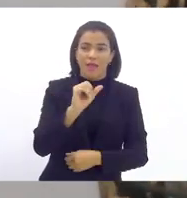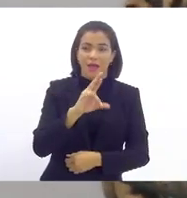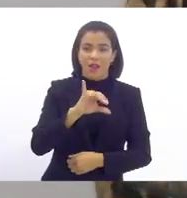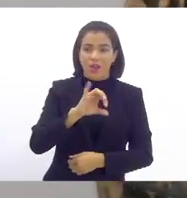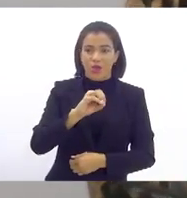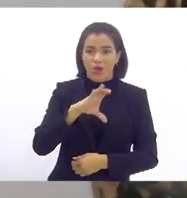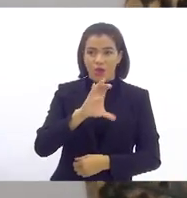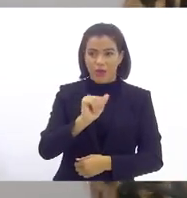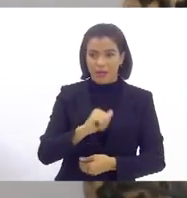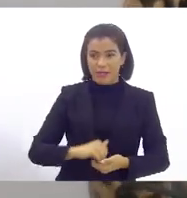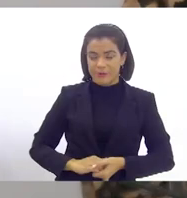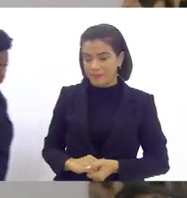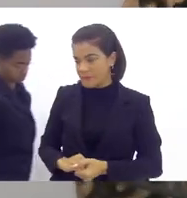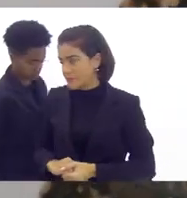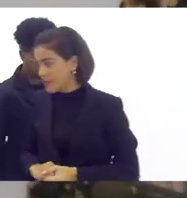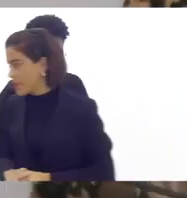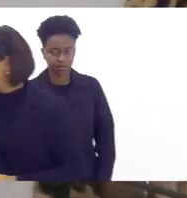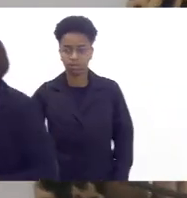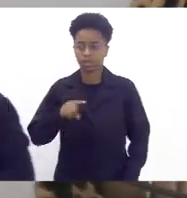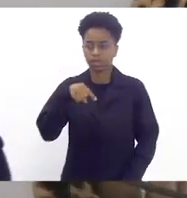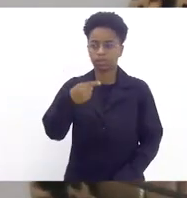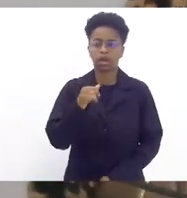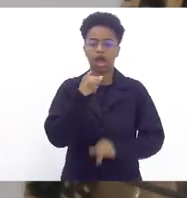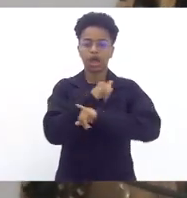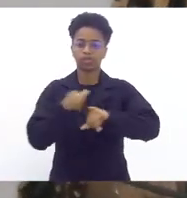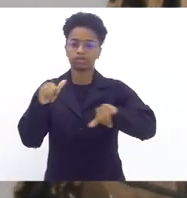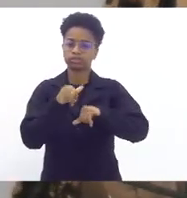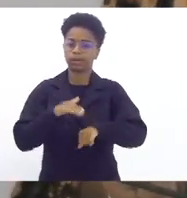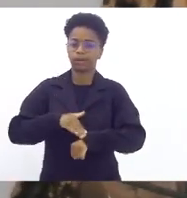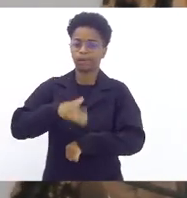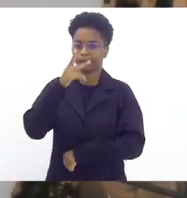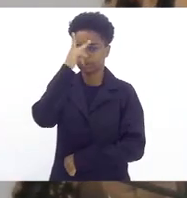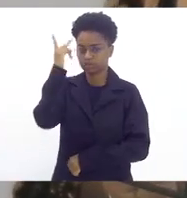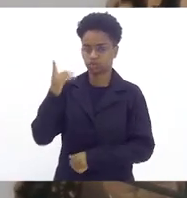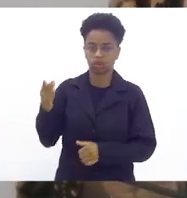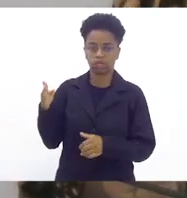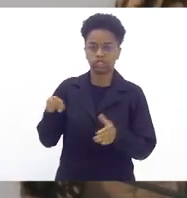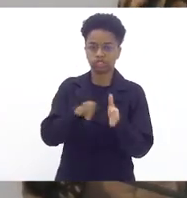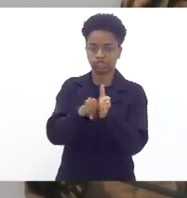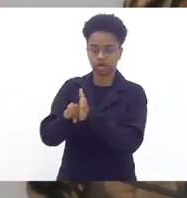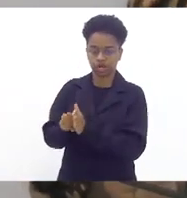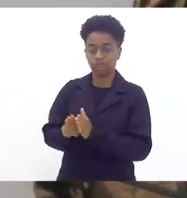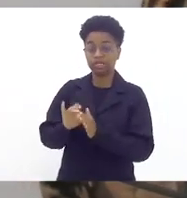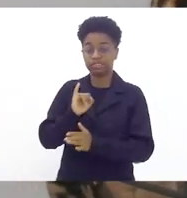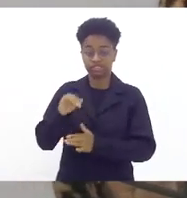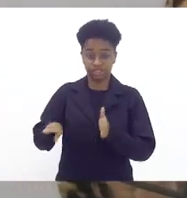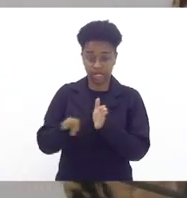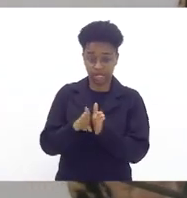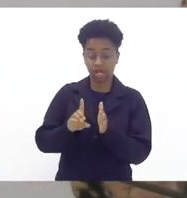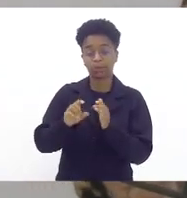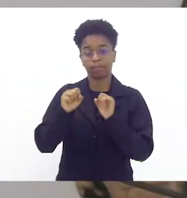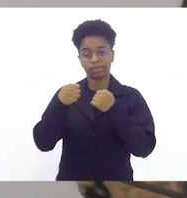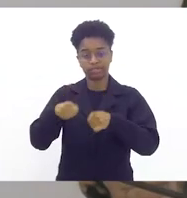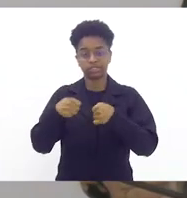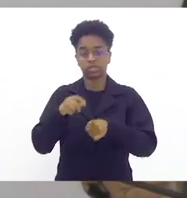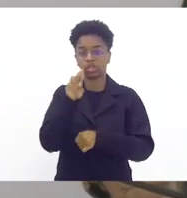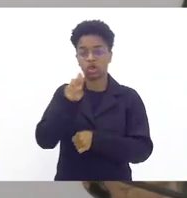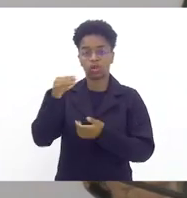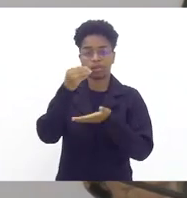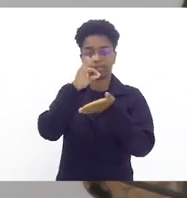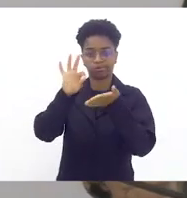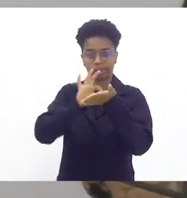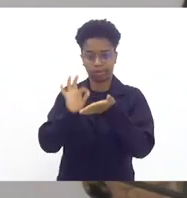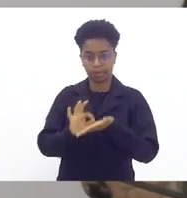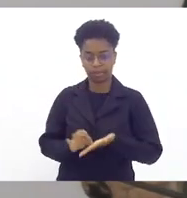Depois a gente vai anunciar mais aqui. E aí a vai anunciando. quem está chegando, por favor, coloque seu nome ali na listinha que a gente vai estar anunciando aqui a